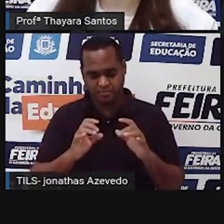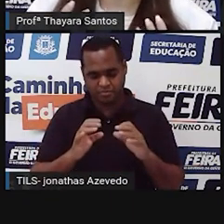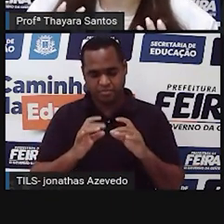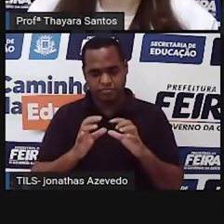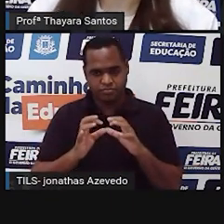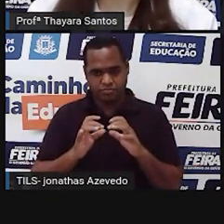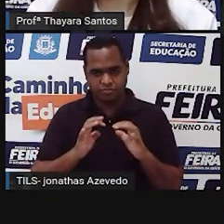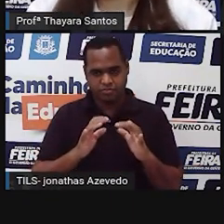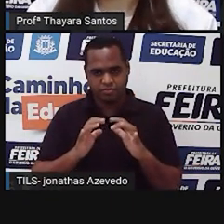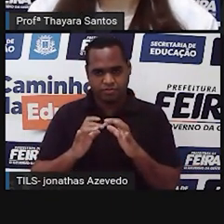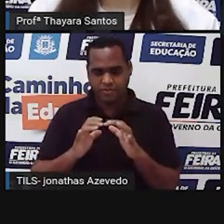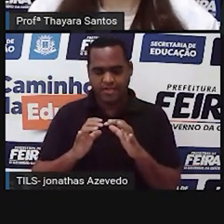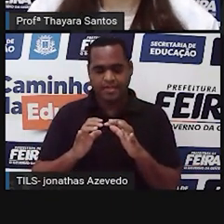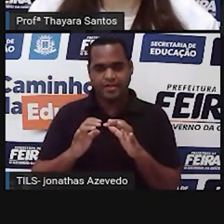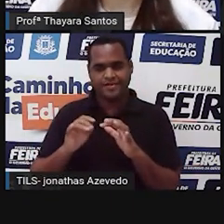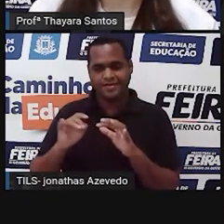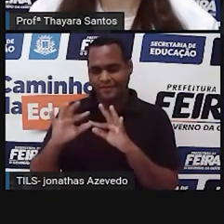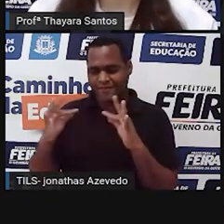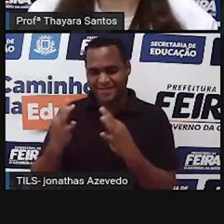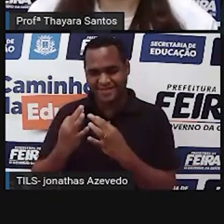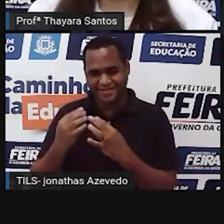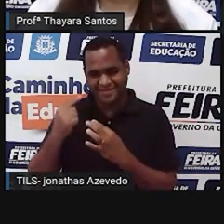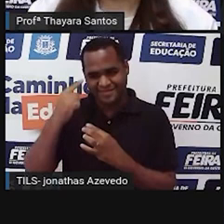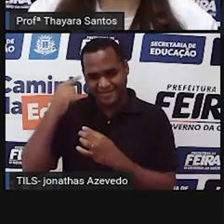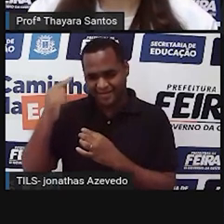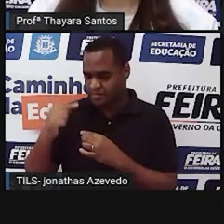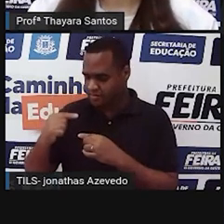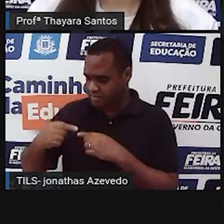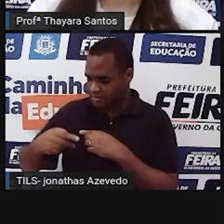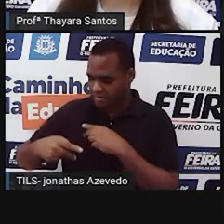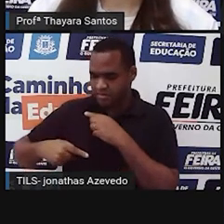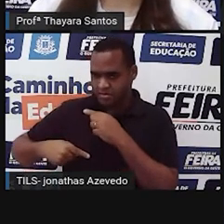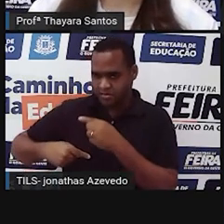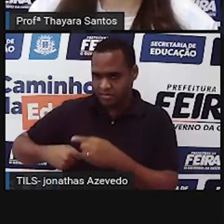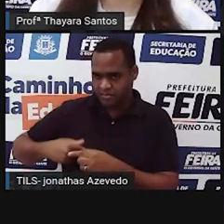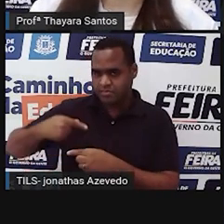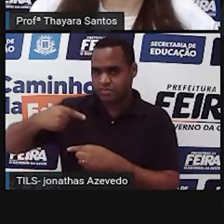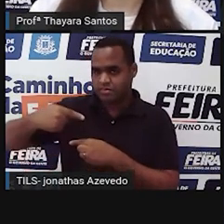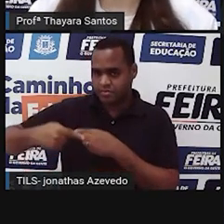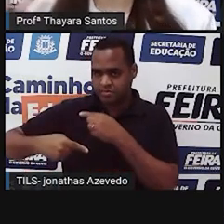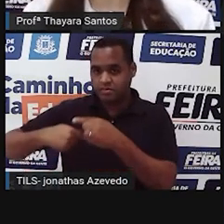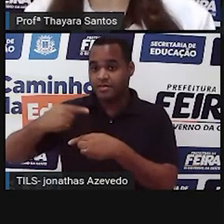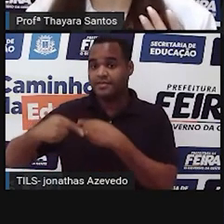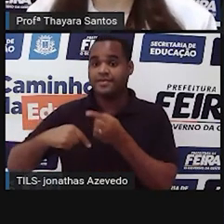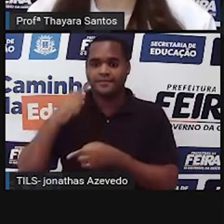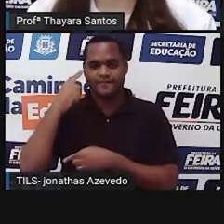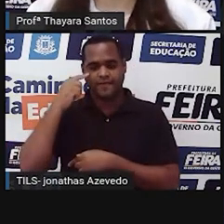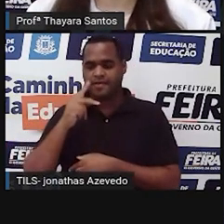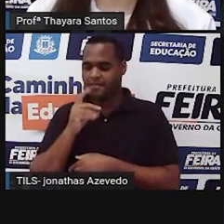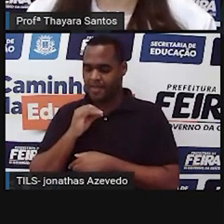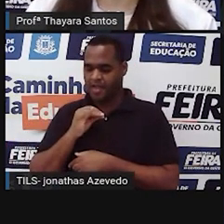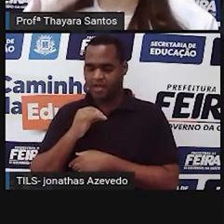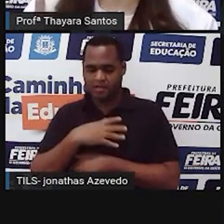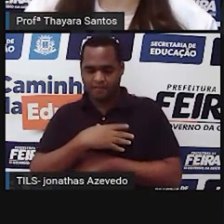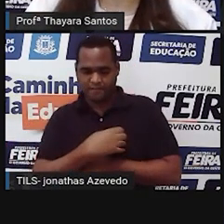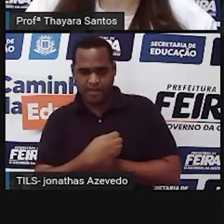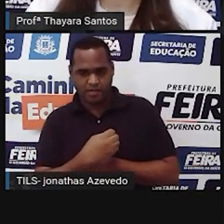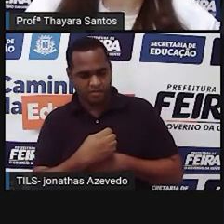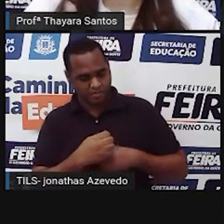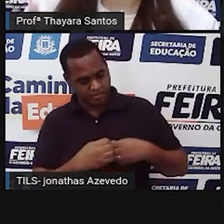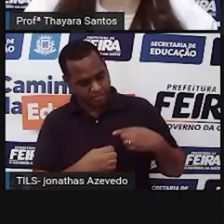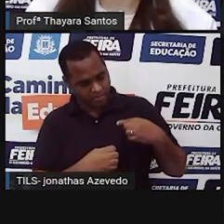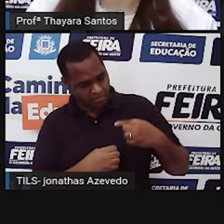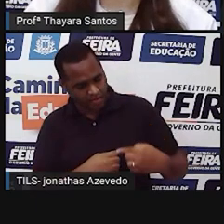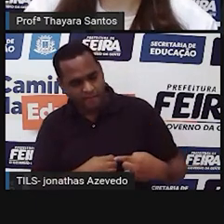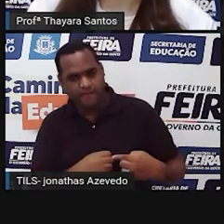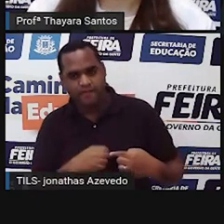transmissão da hereditariedade. E o que é essa hereditariedade? Na verdade, quando a gente fala de hereditariedade, dá a ideia de transmissão